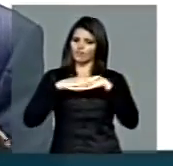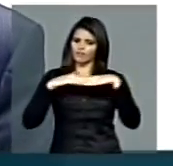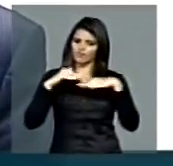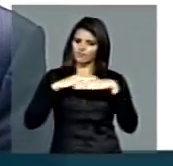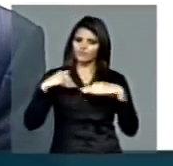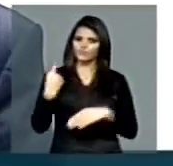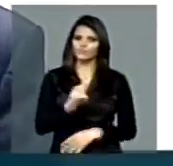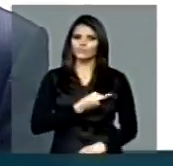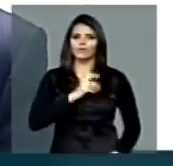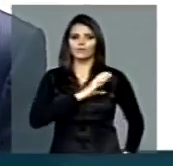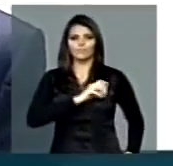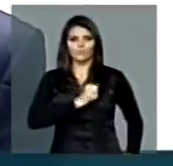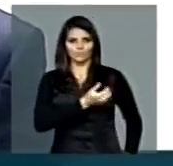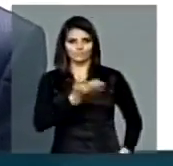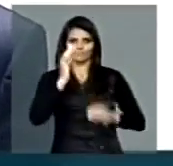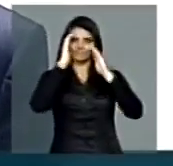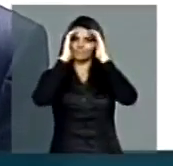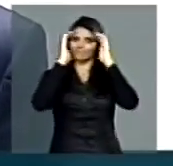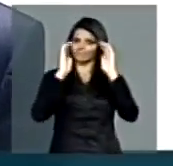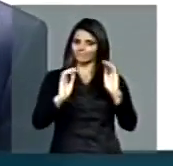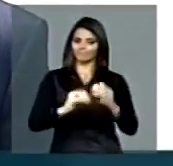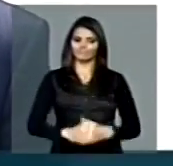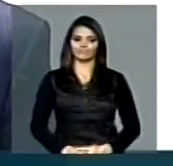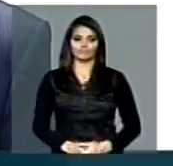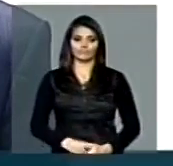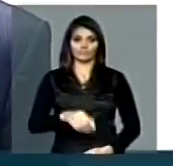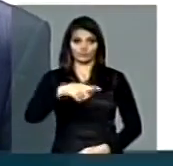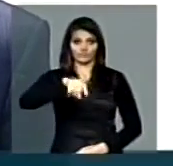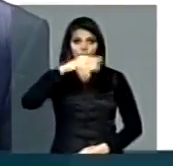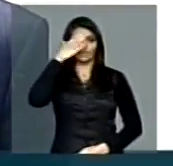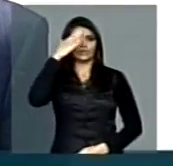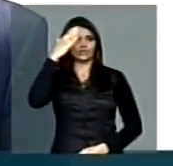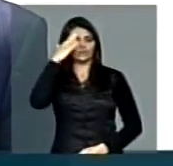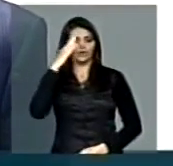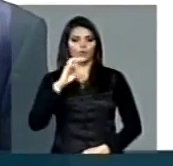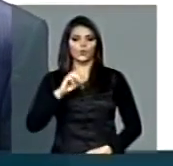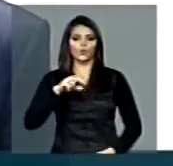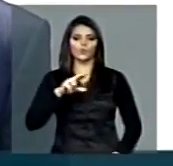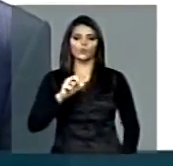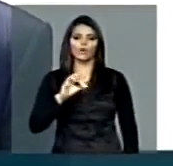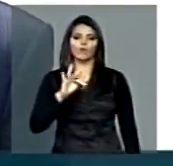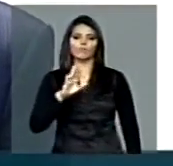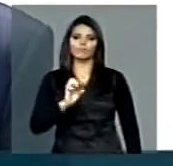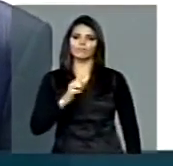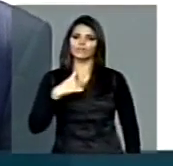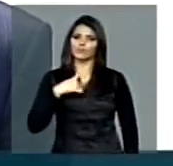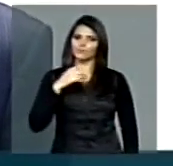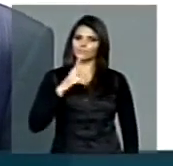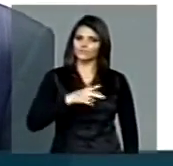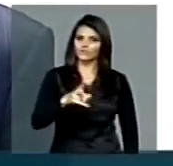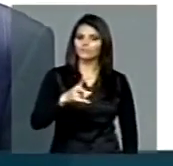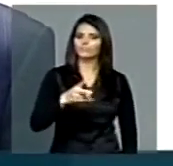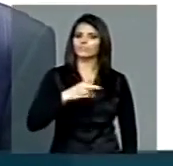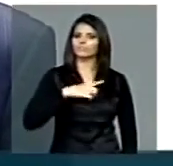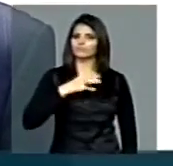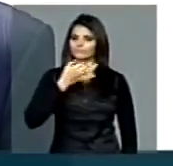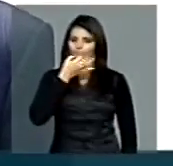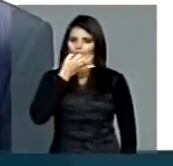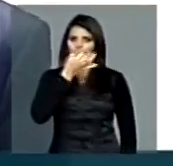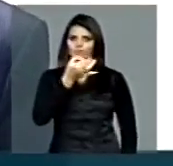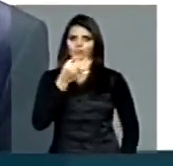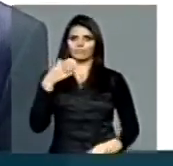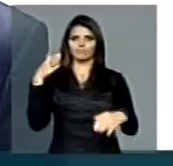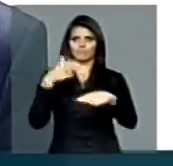o nosso amor e o nosso respeito. Saiba disso daqui, Onofre, eu sempre tive posição nessa